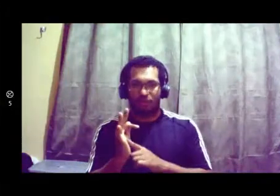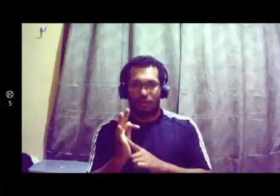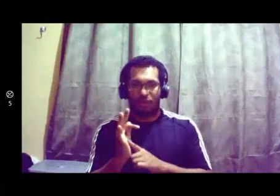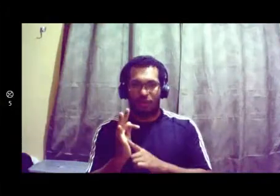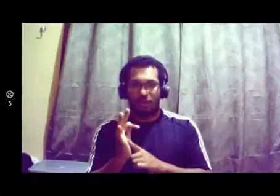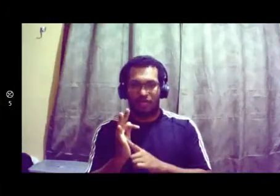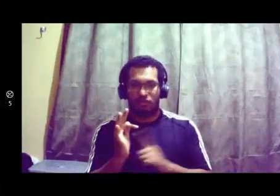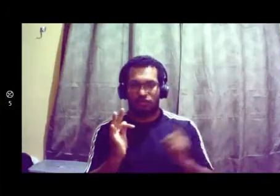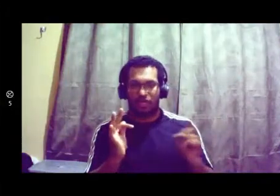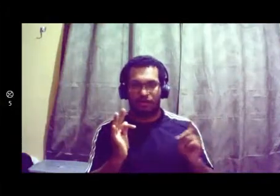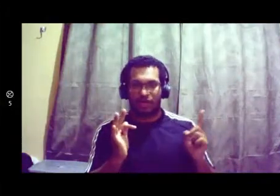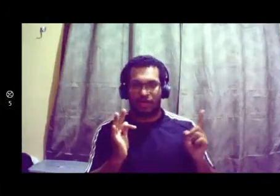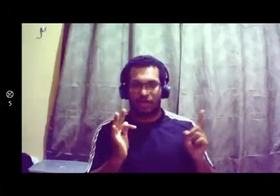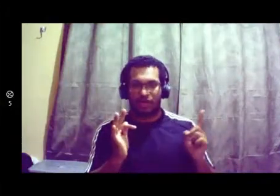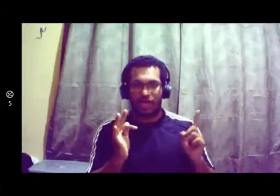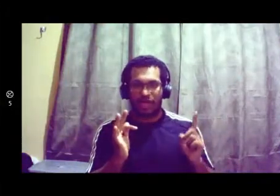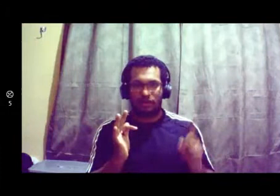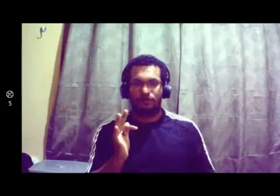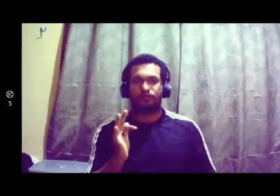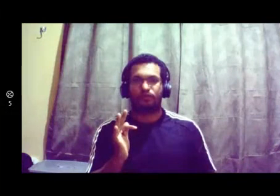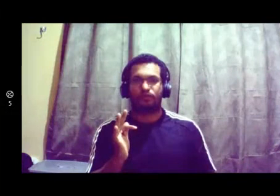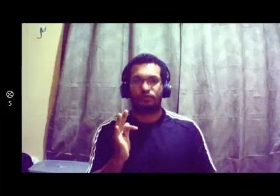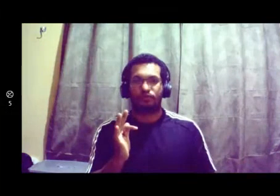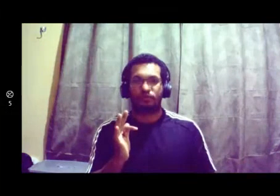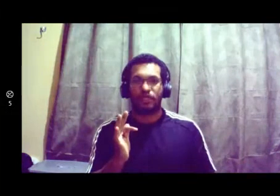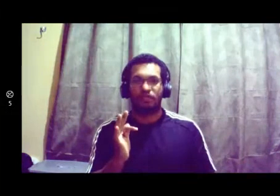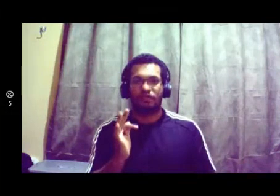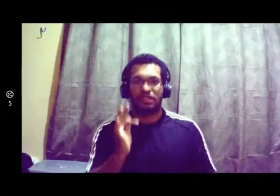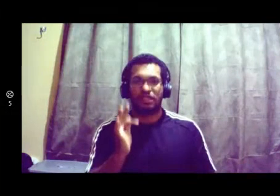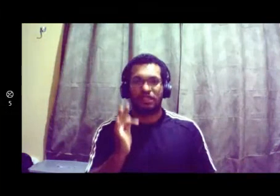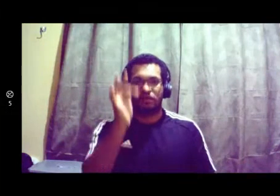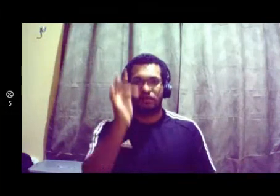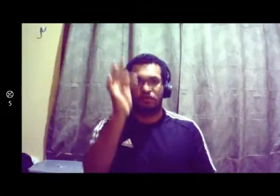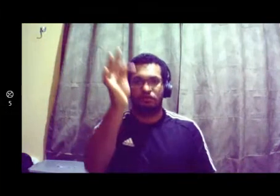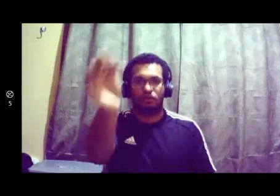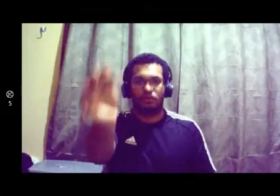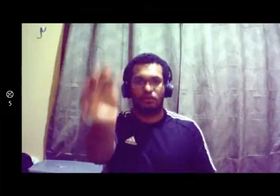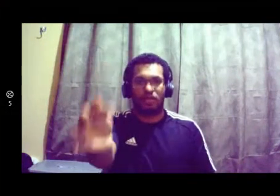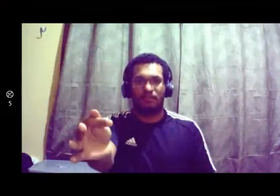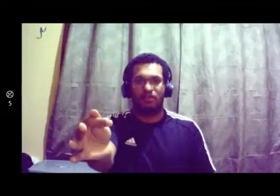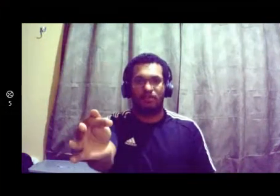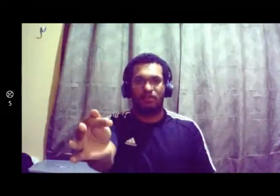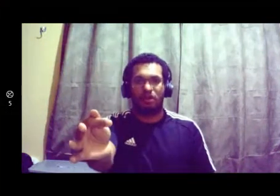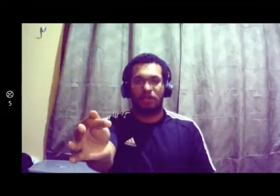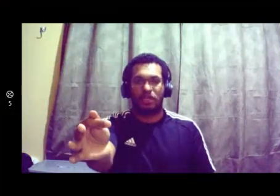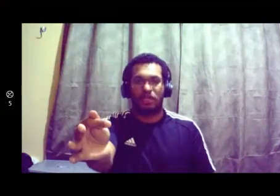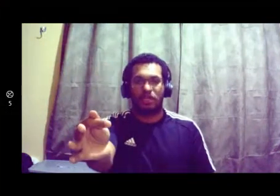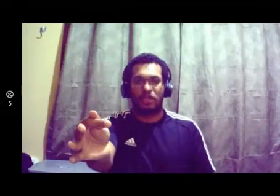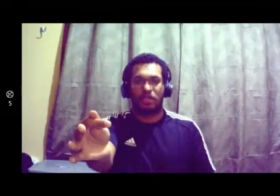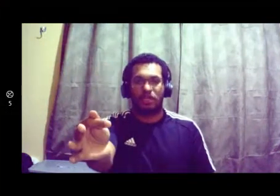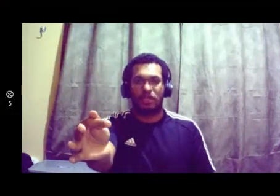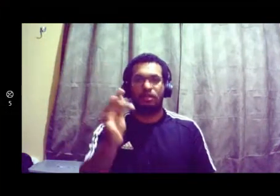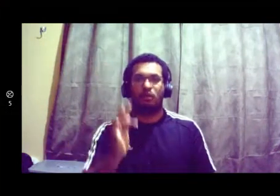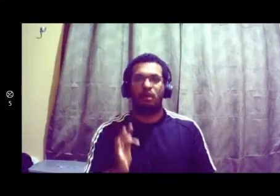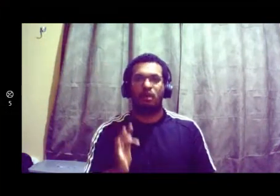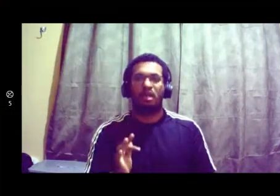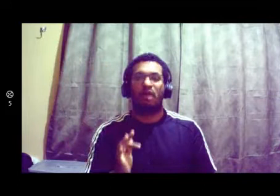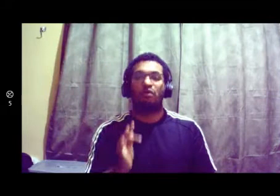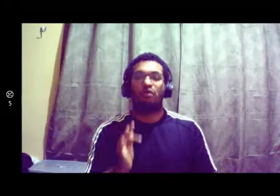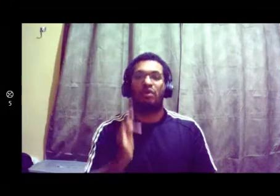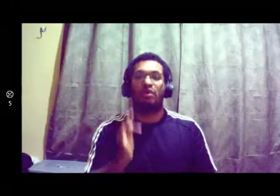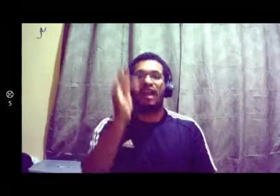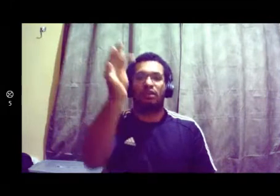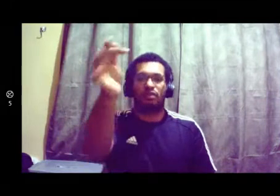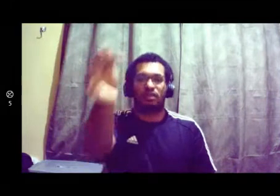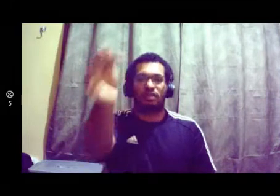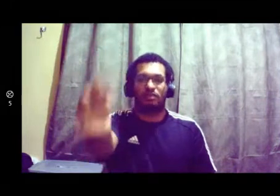lado, com a palma da mão voltada para o lado. E você faz assim, ó. Futuro. E leva a mão à frente. Tá bom? Que é